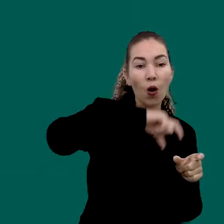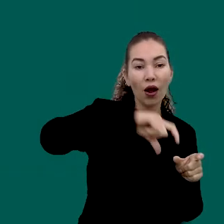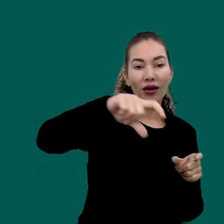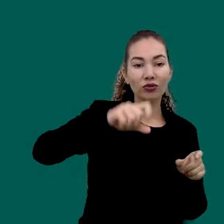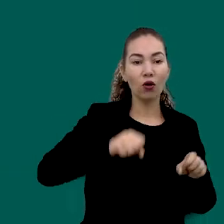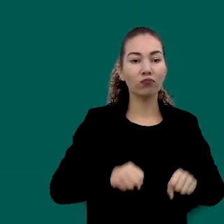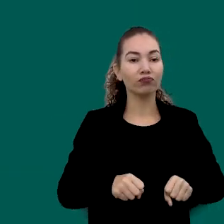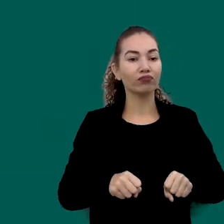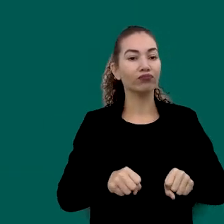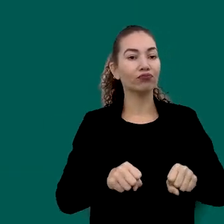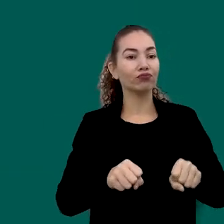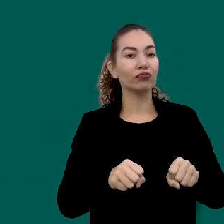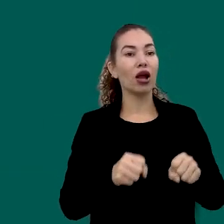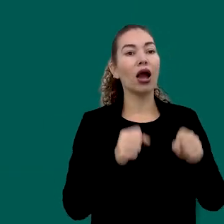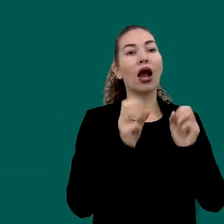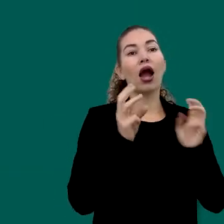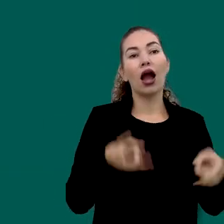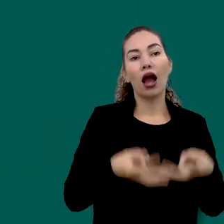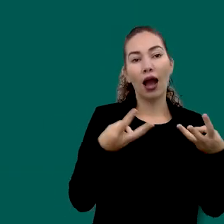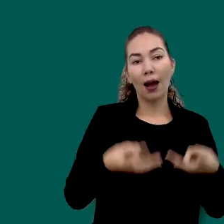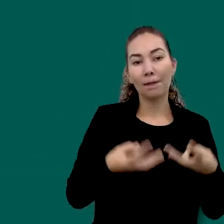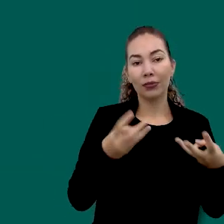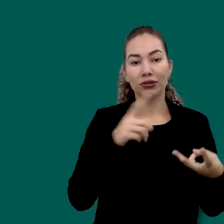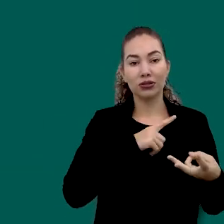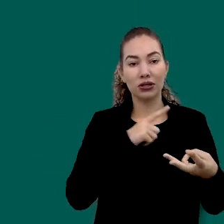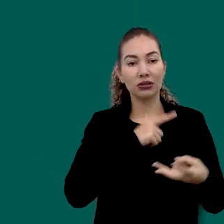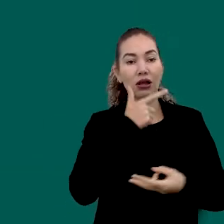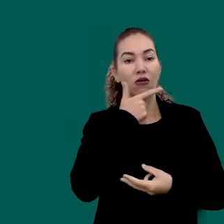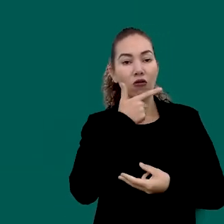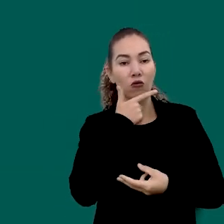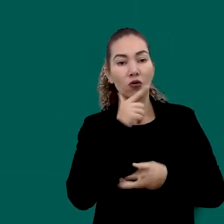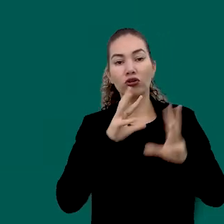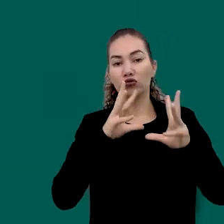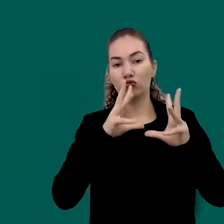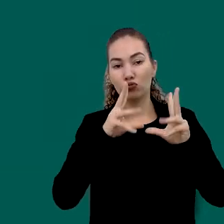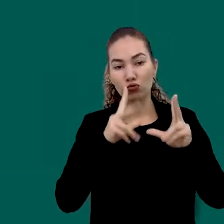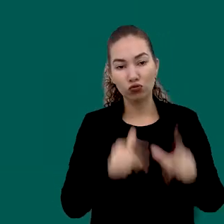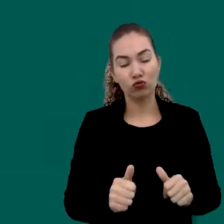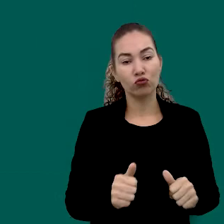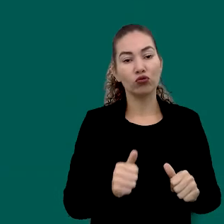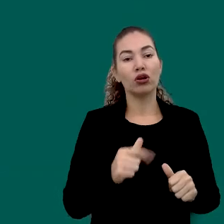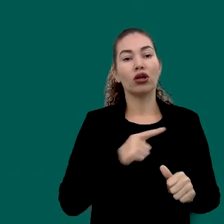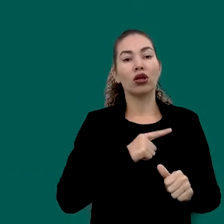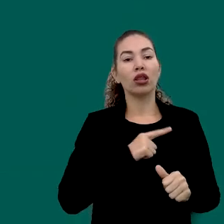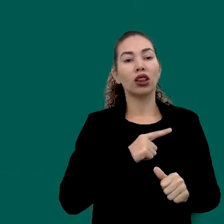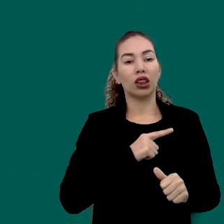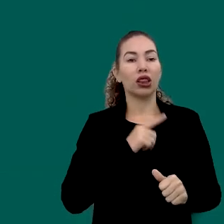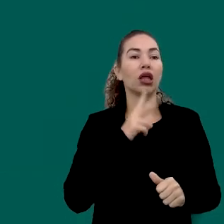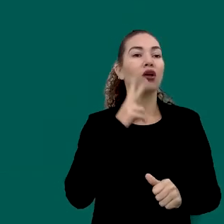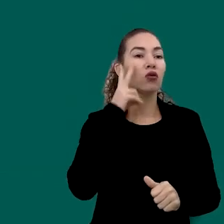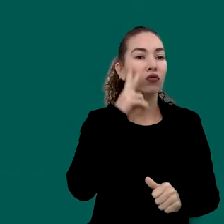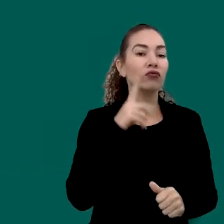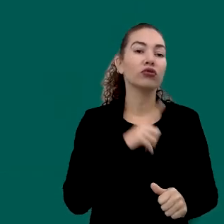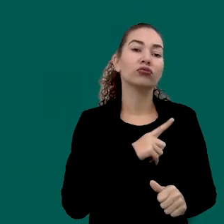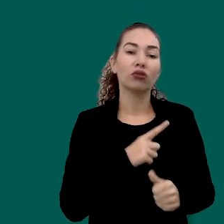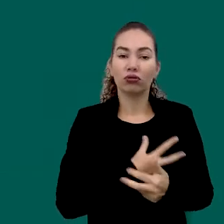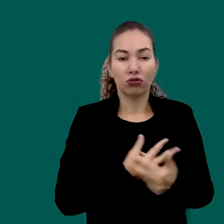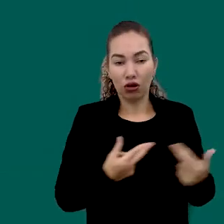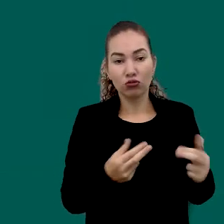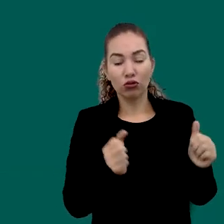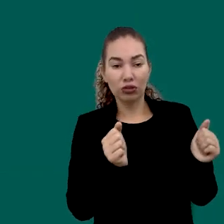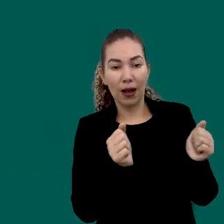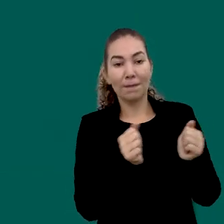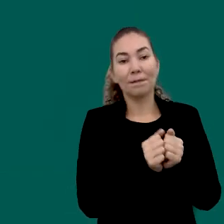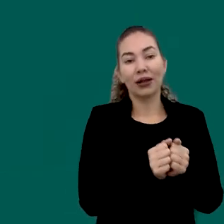entra no corredor da massa, tu sabe que no corredor da massa vai estar todos os tipos de massa, vai estar o queijo ralado, tem toda essa questão. A